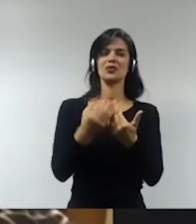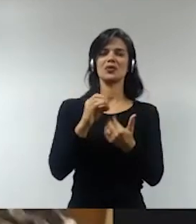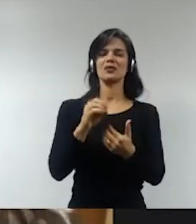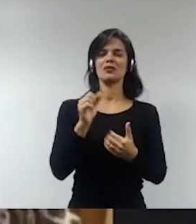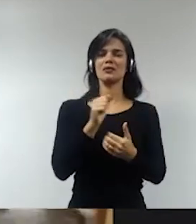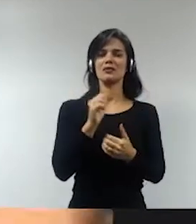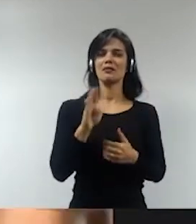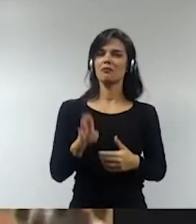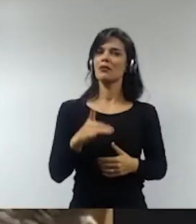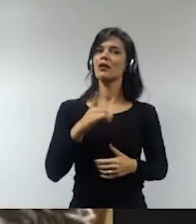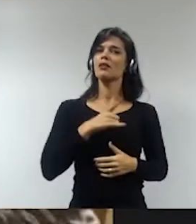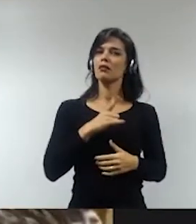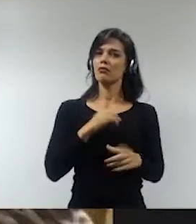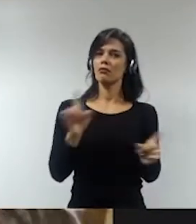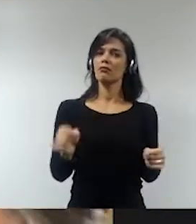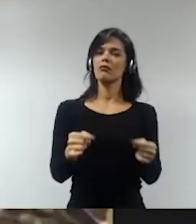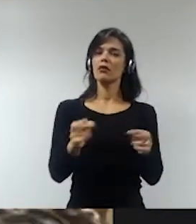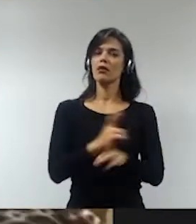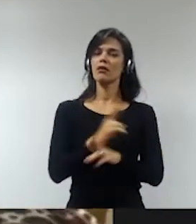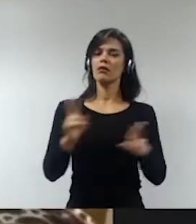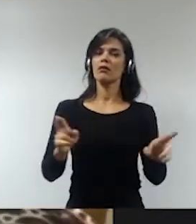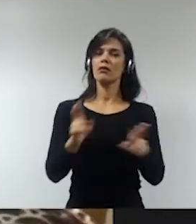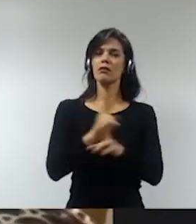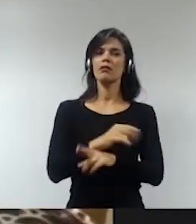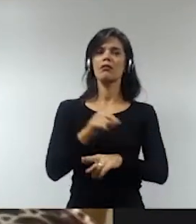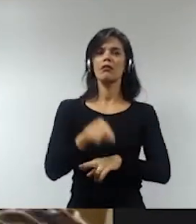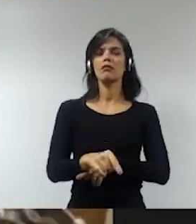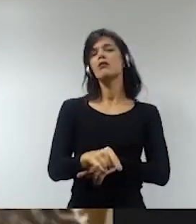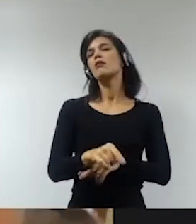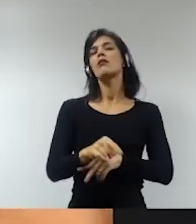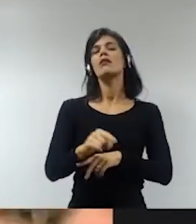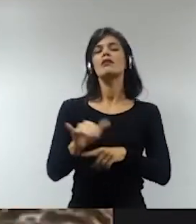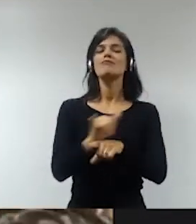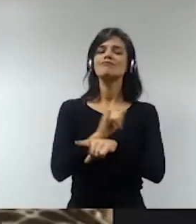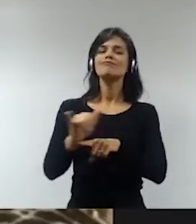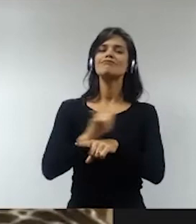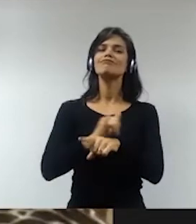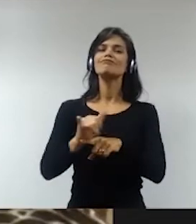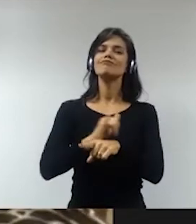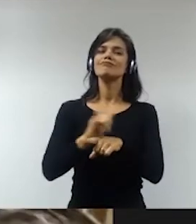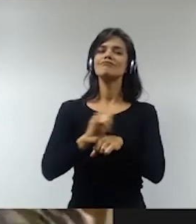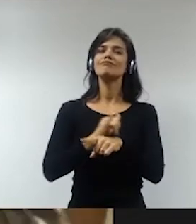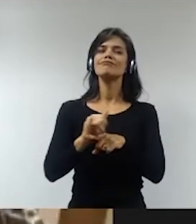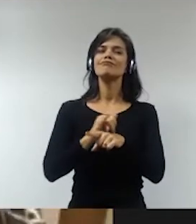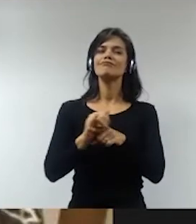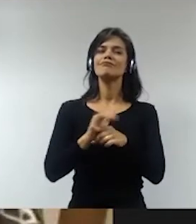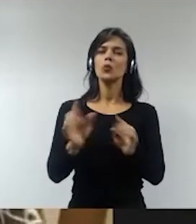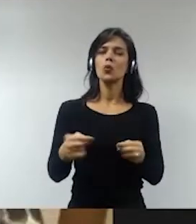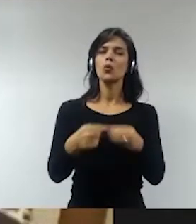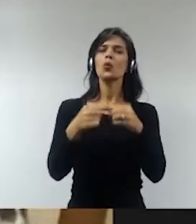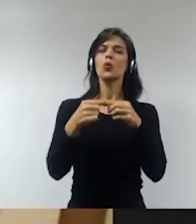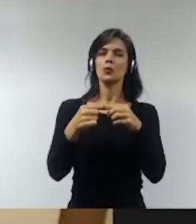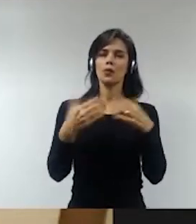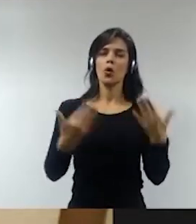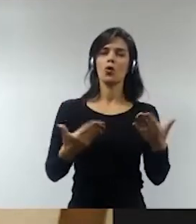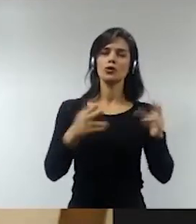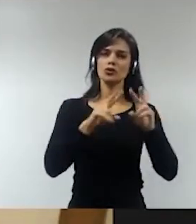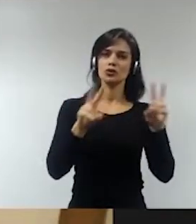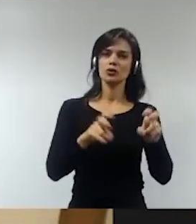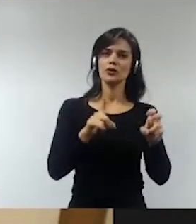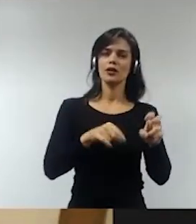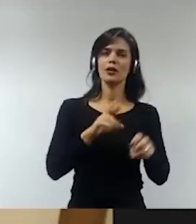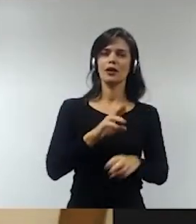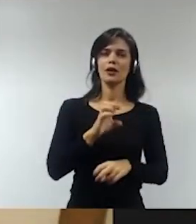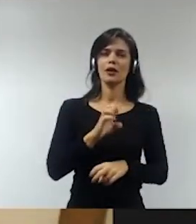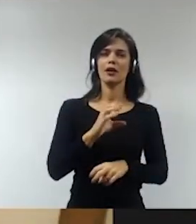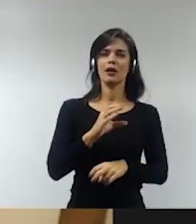OAB tem sobre métodos adequados de solução de conflitos. São vários painéis tratando do tema. Hoje, o nosso tema específico é em